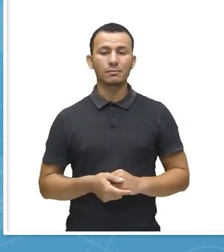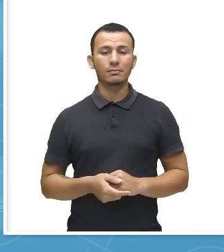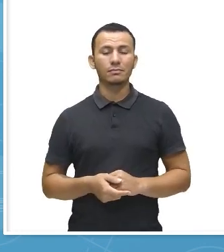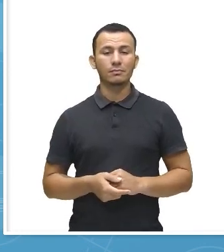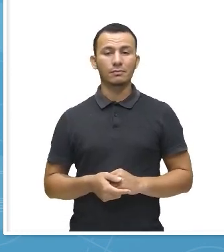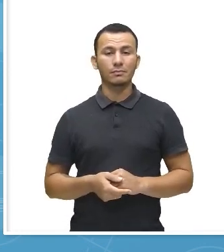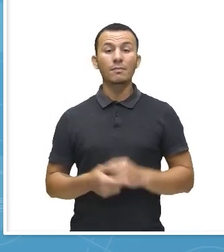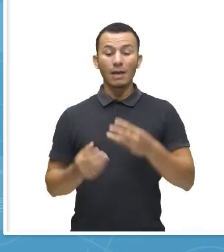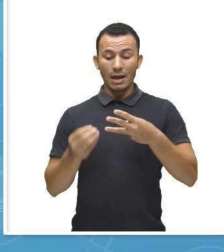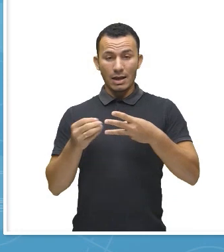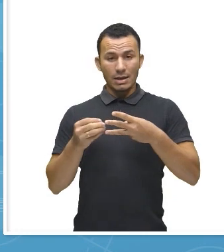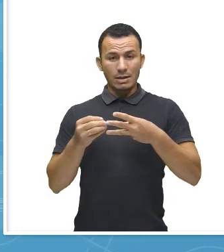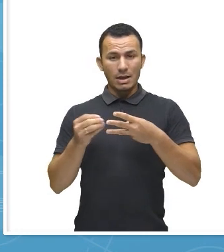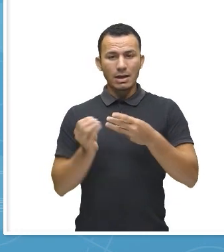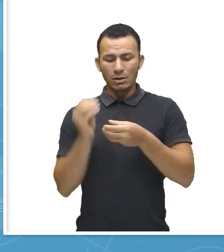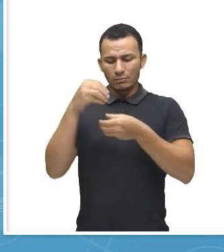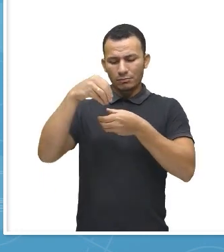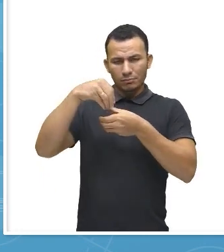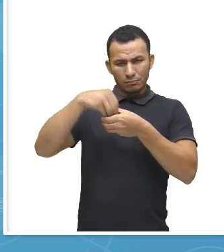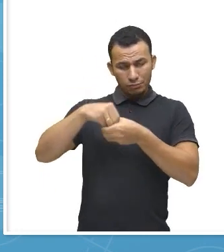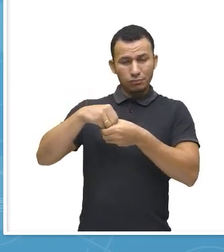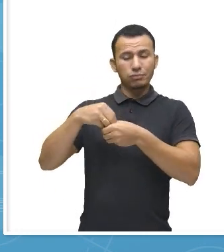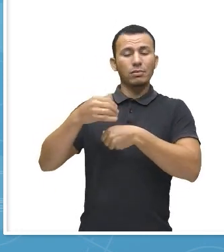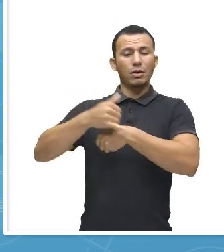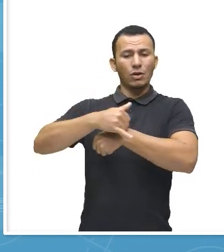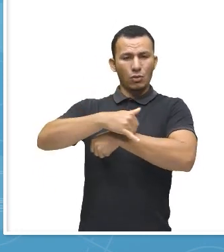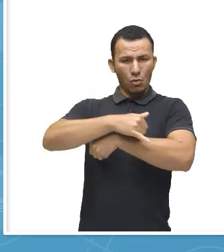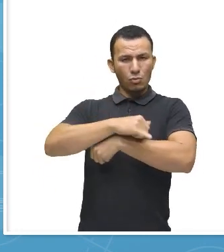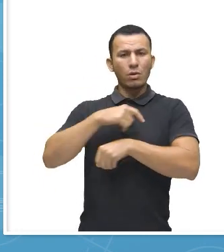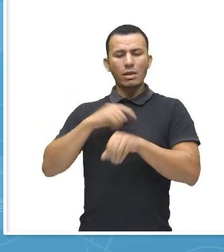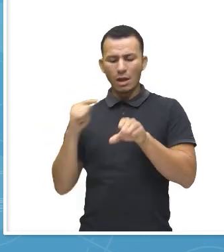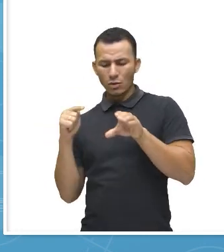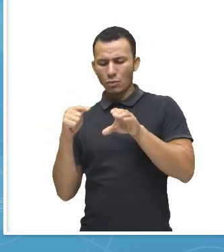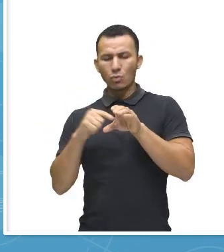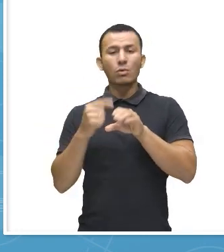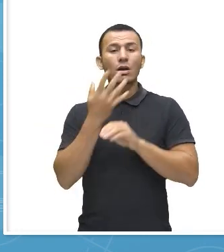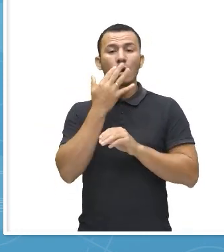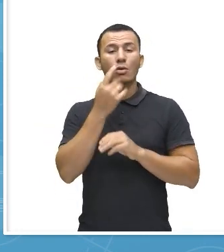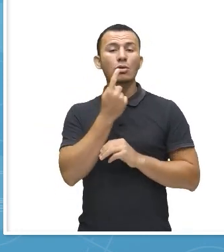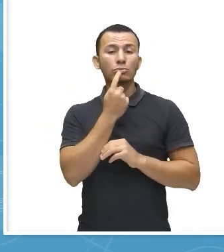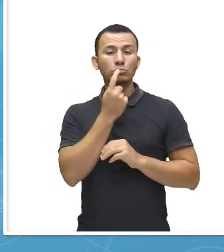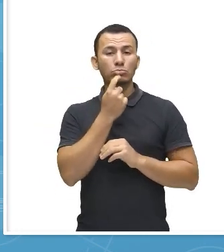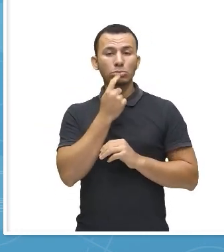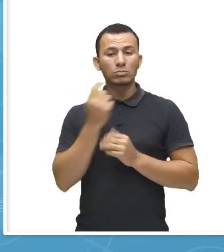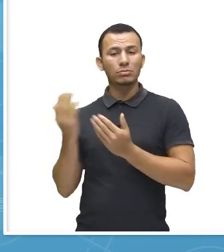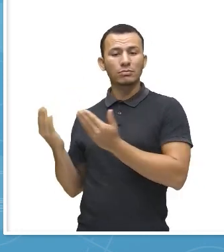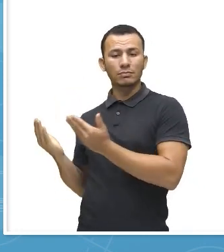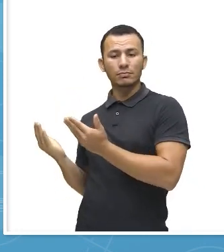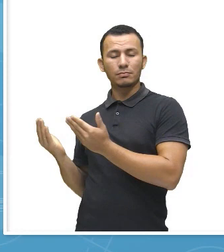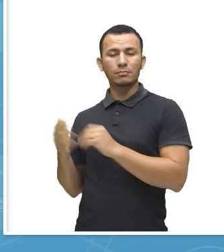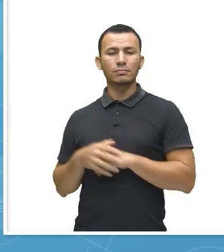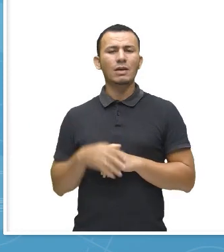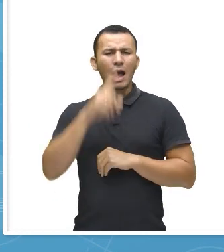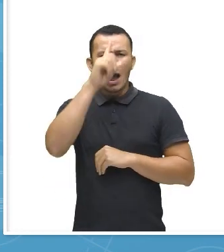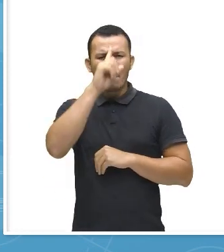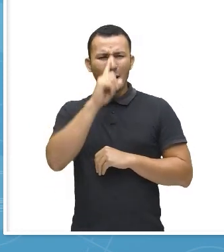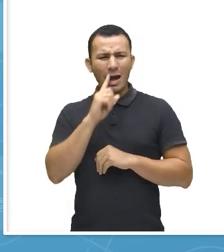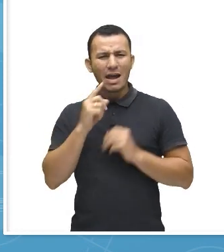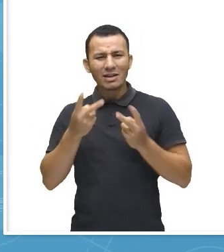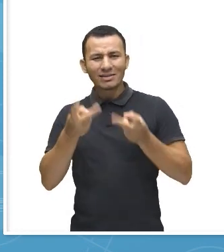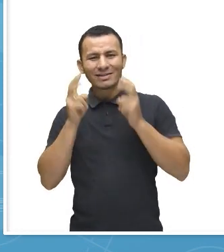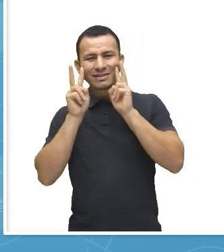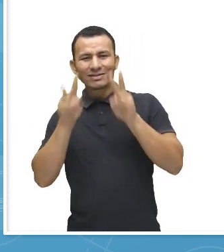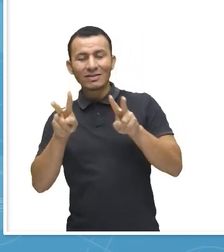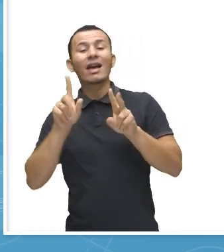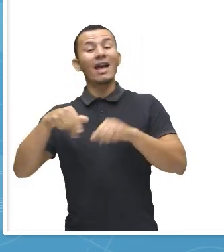núcleo mais na extremidade da célula, o núcleo é essa parte em vermelho, e tudo isso aqui é gordura, né?